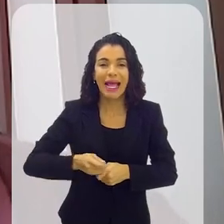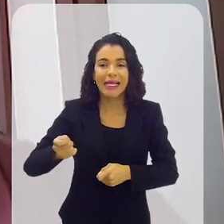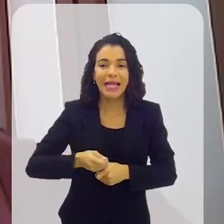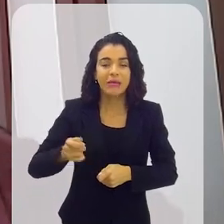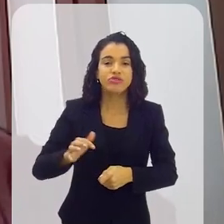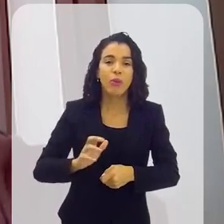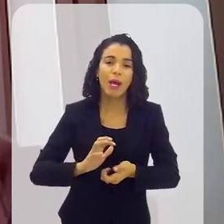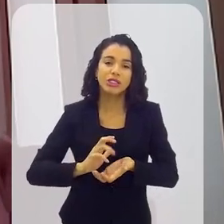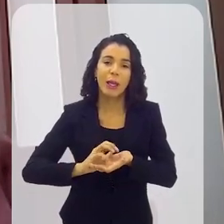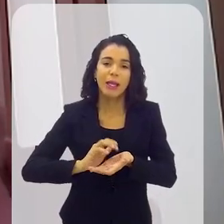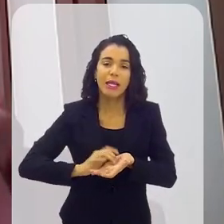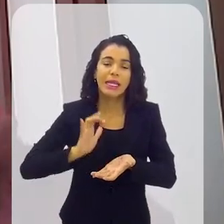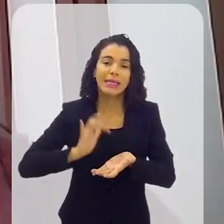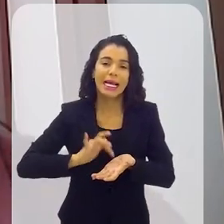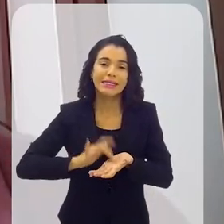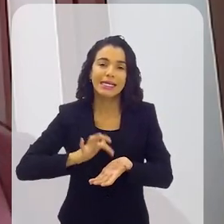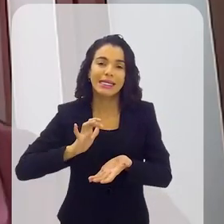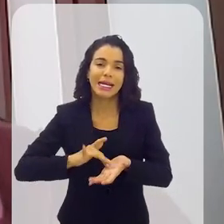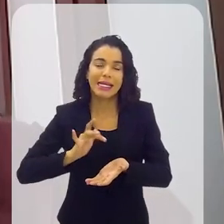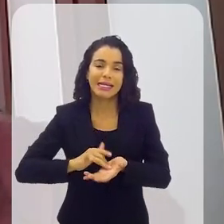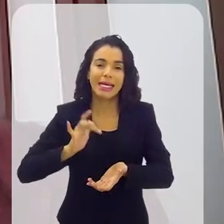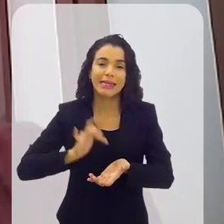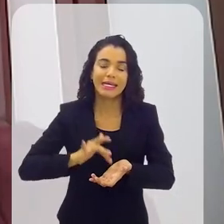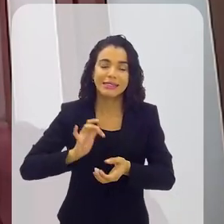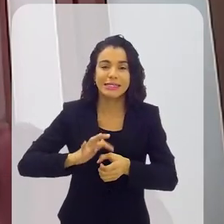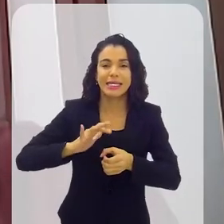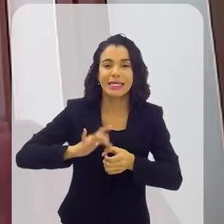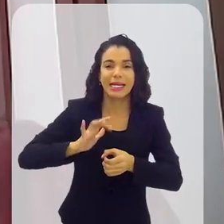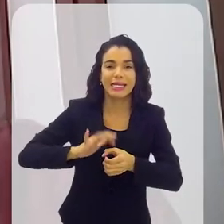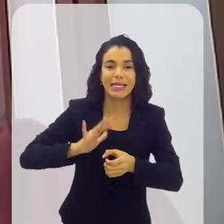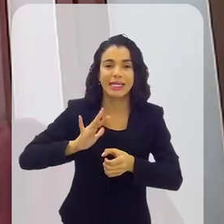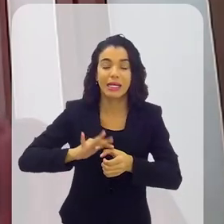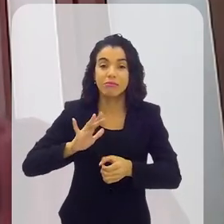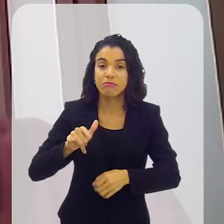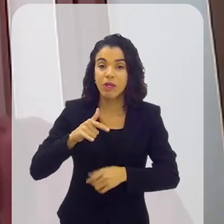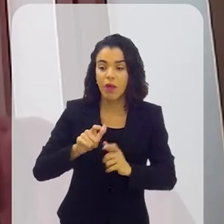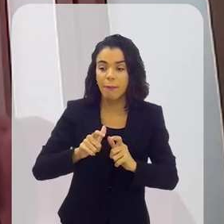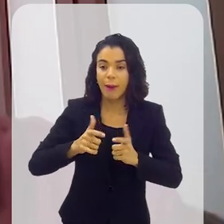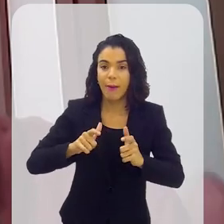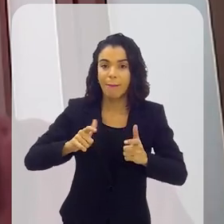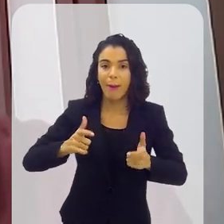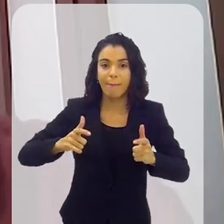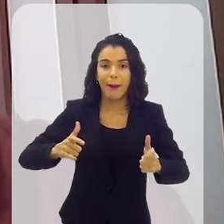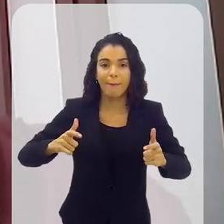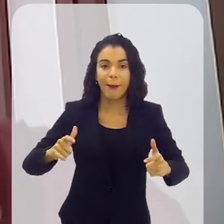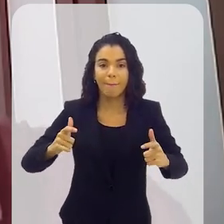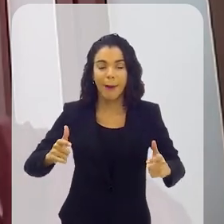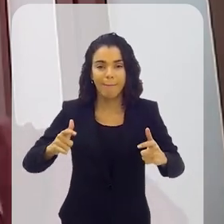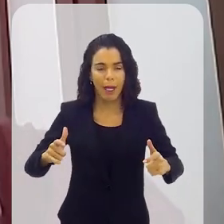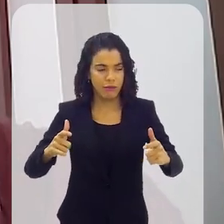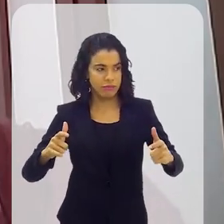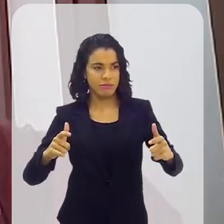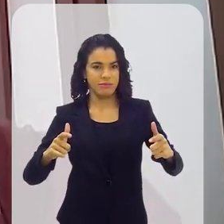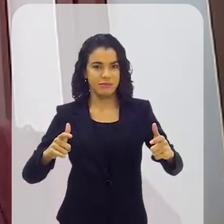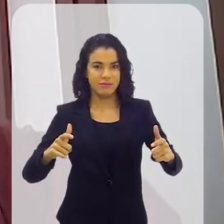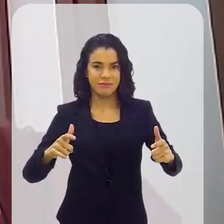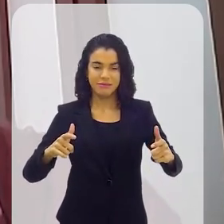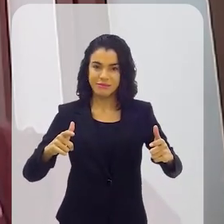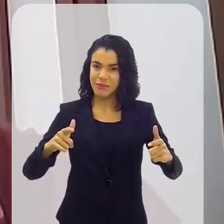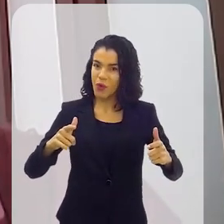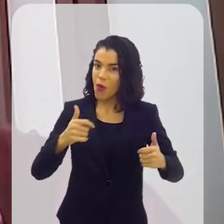que ele tocava com os dedos. E a coisa foi tomando uma proporção, o samba,